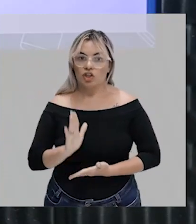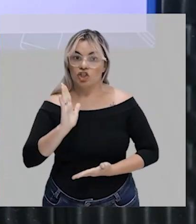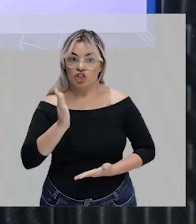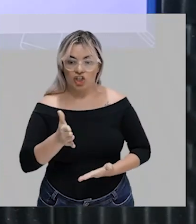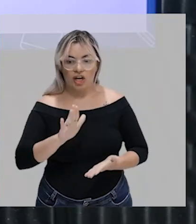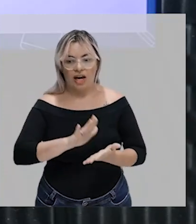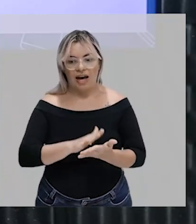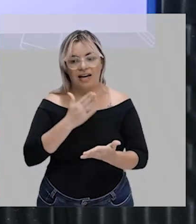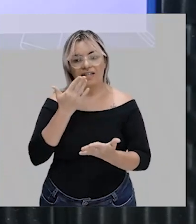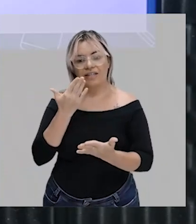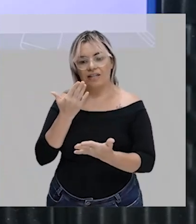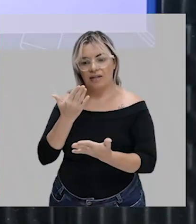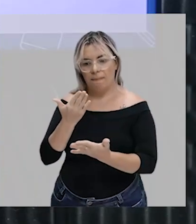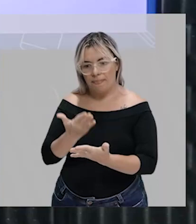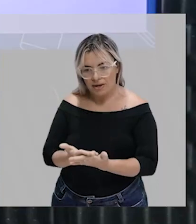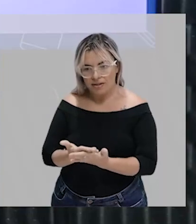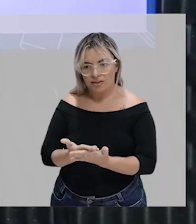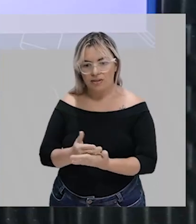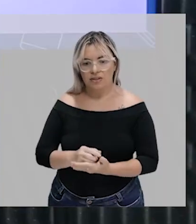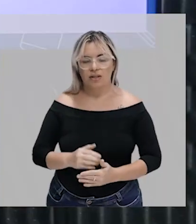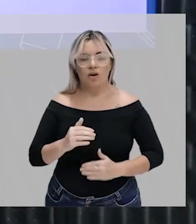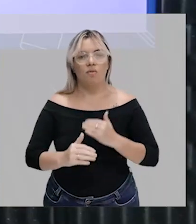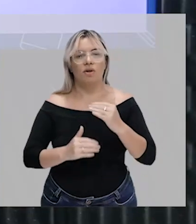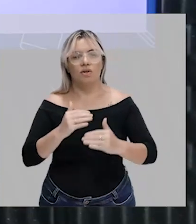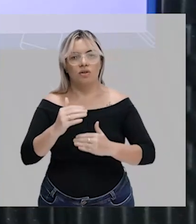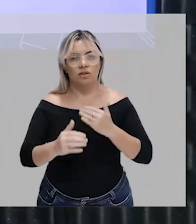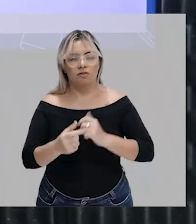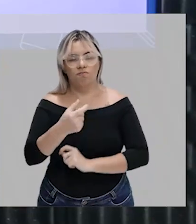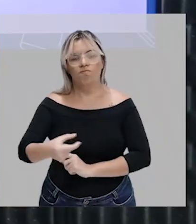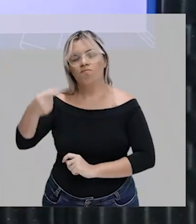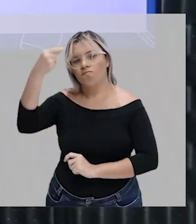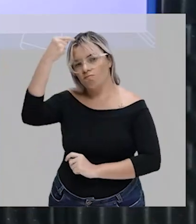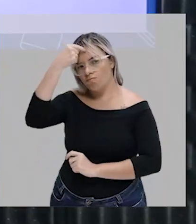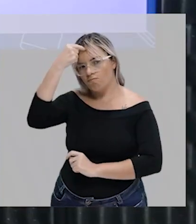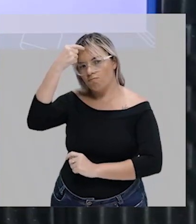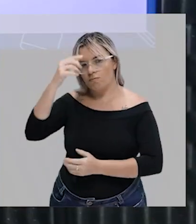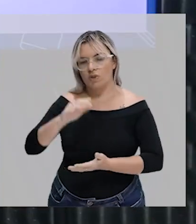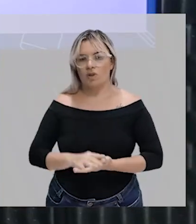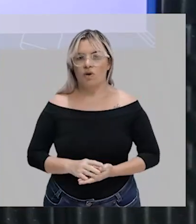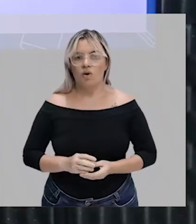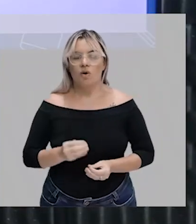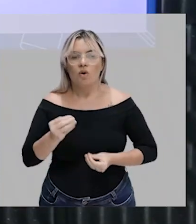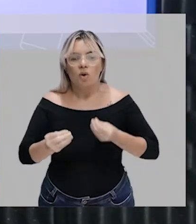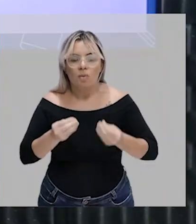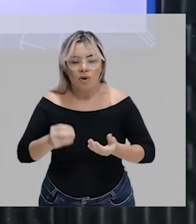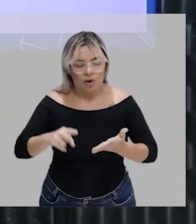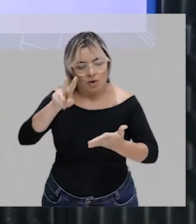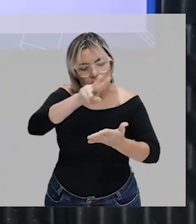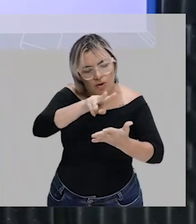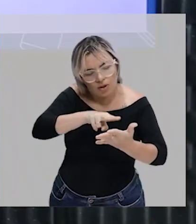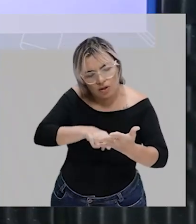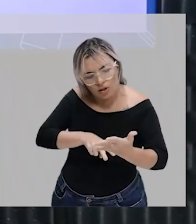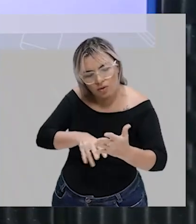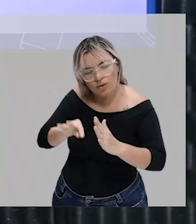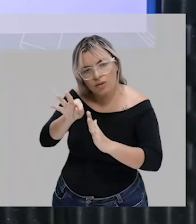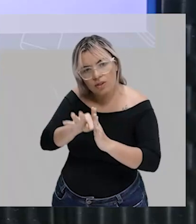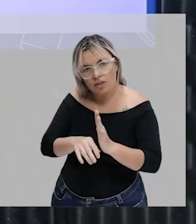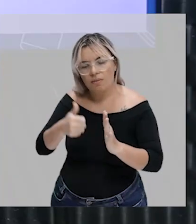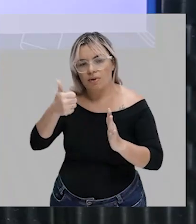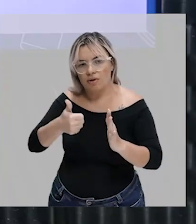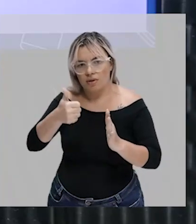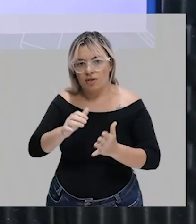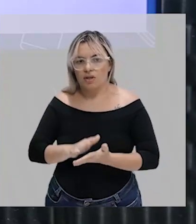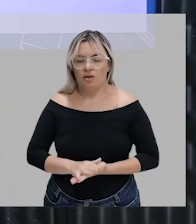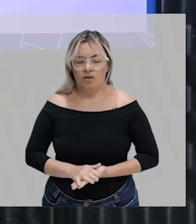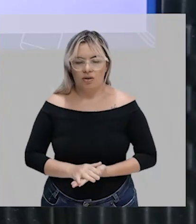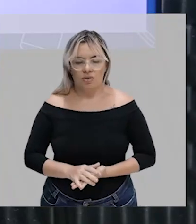processo consciente. É aquilo que eu falei para vocês. Quando eu leio um texto na primeira, eu já vou ter uma certa